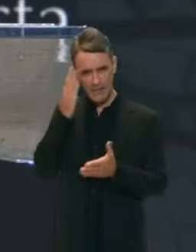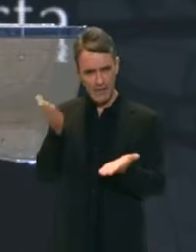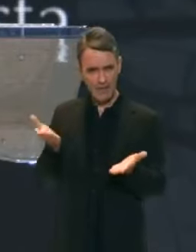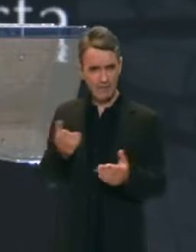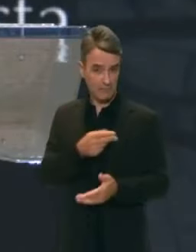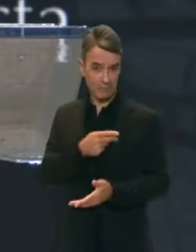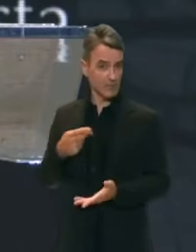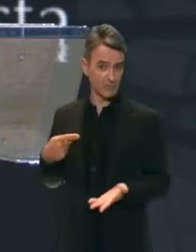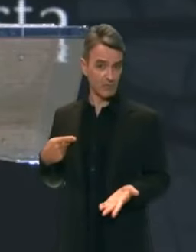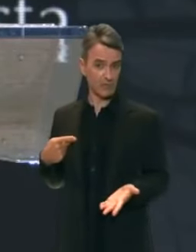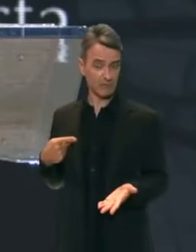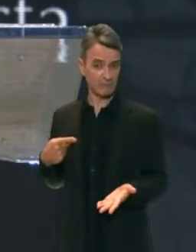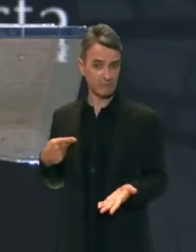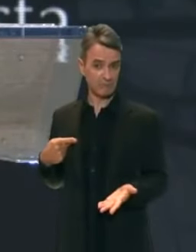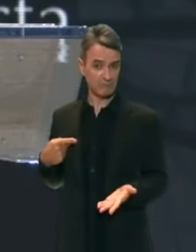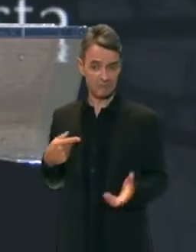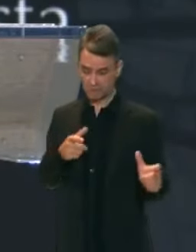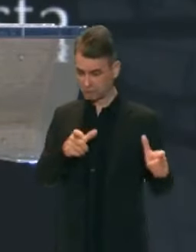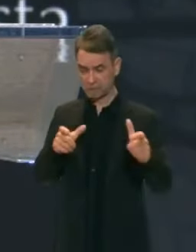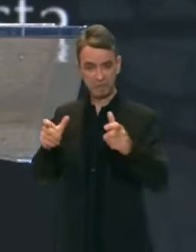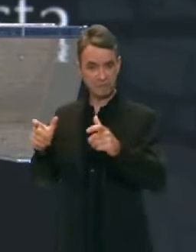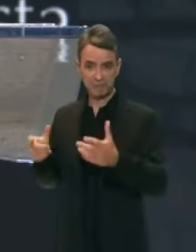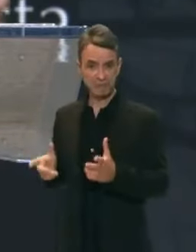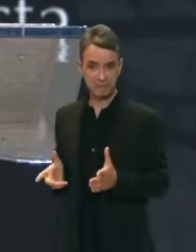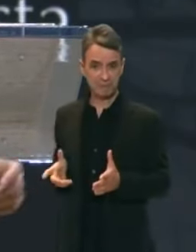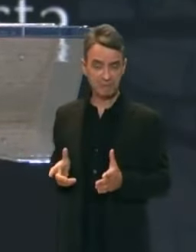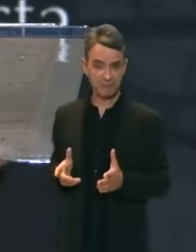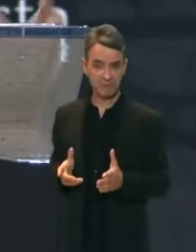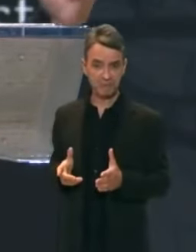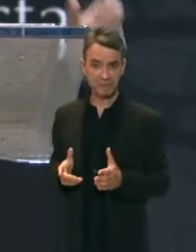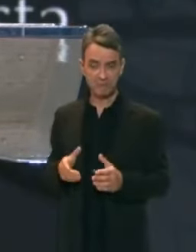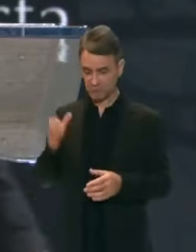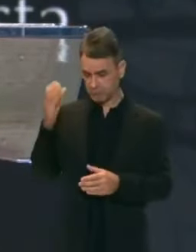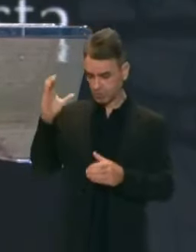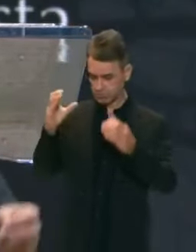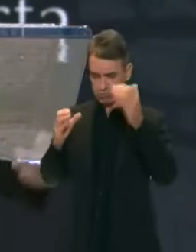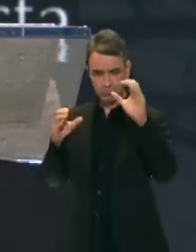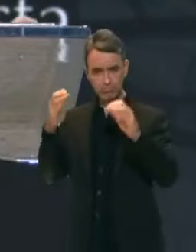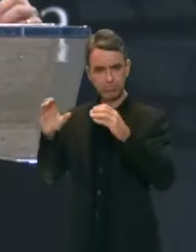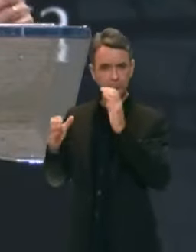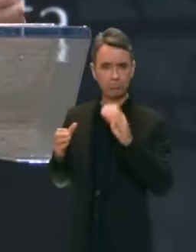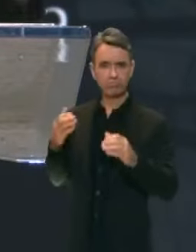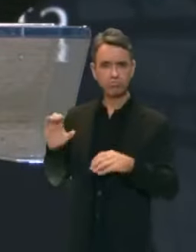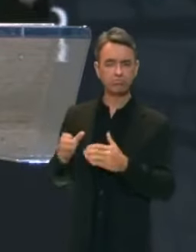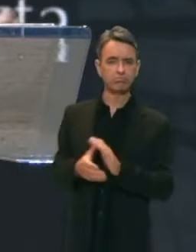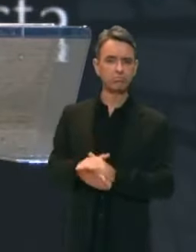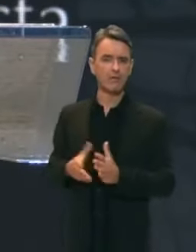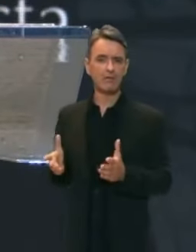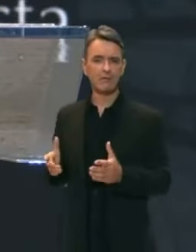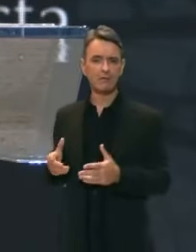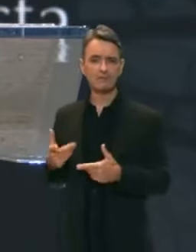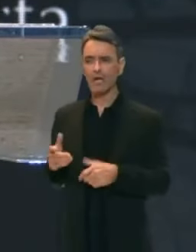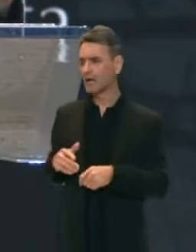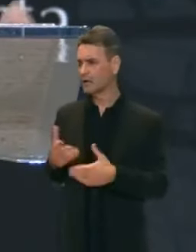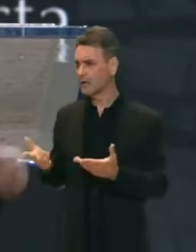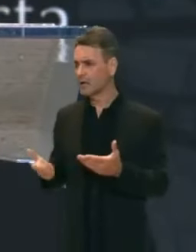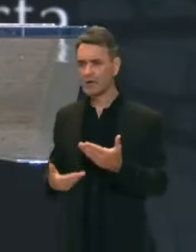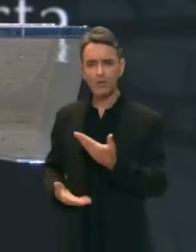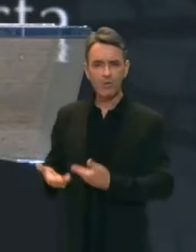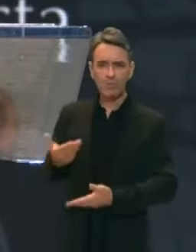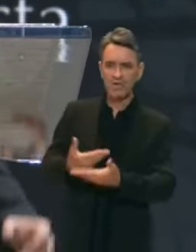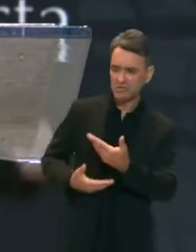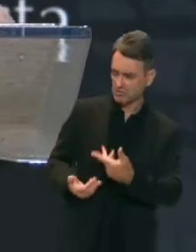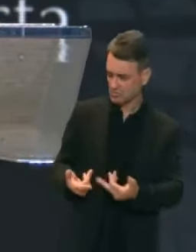uma pastora por aí, postando coisas, escrevendo coisas, falando coisas,